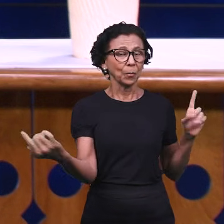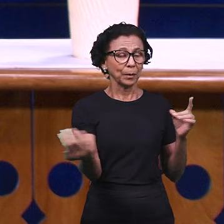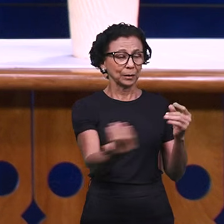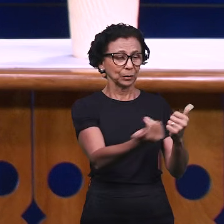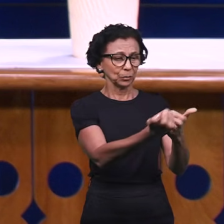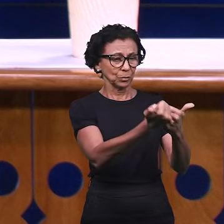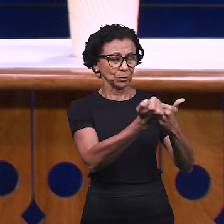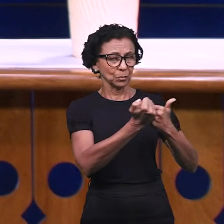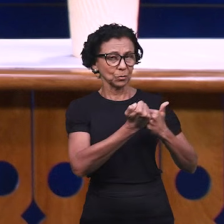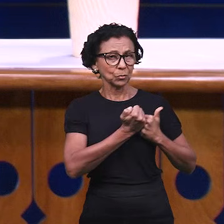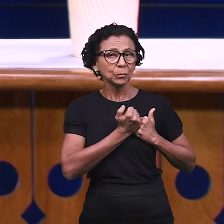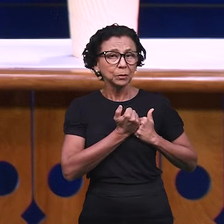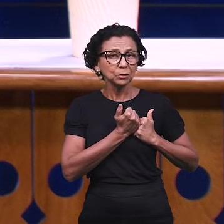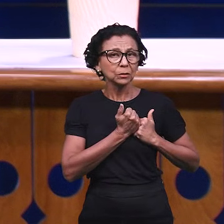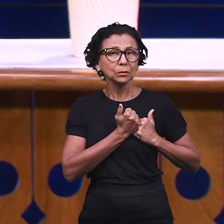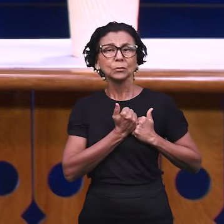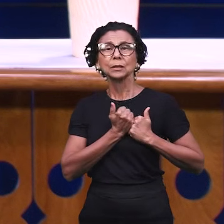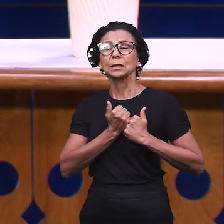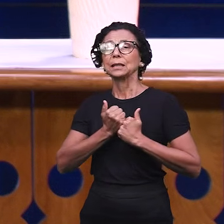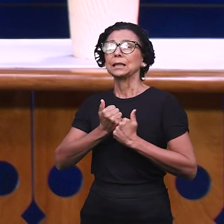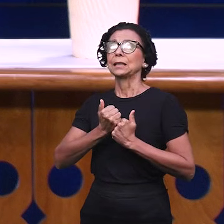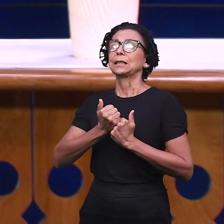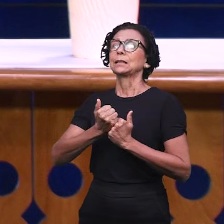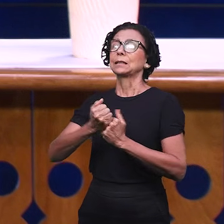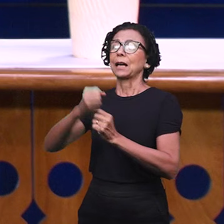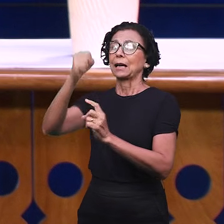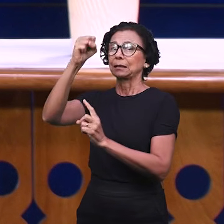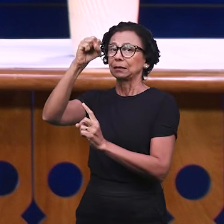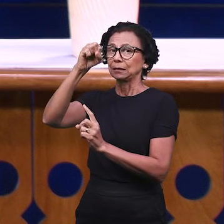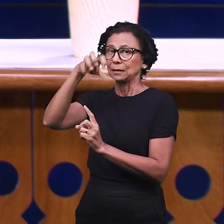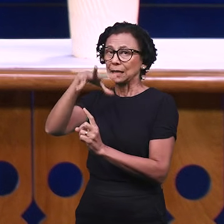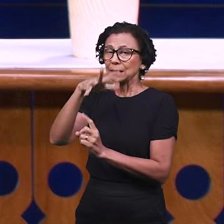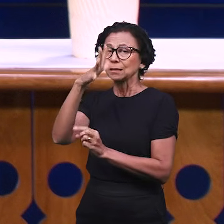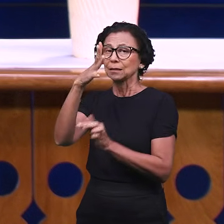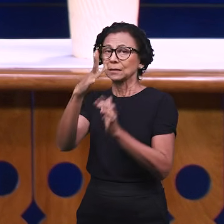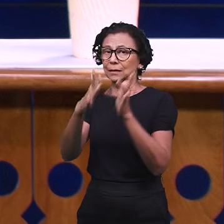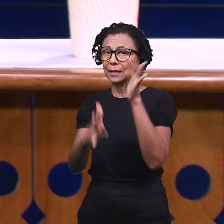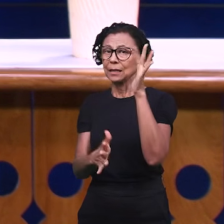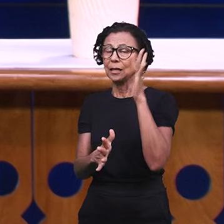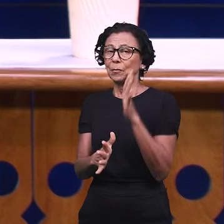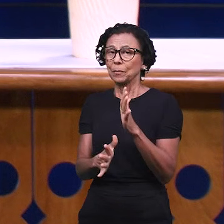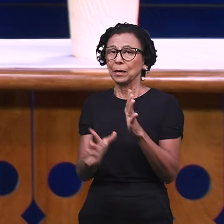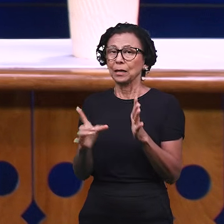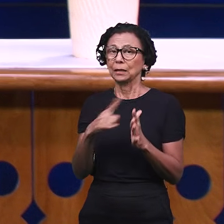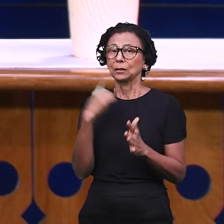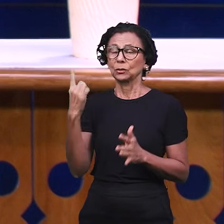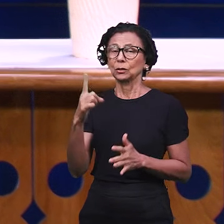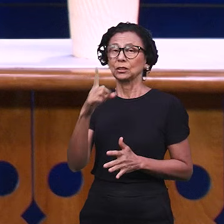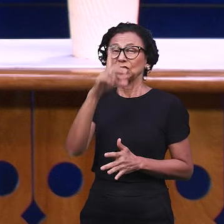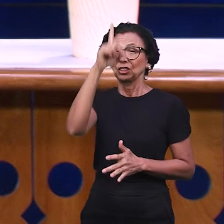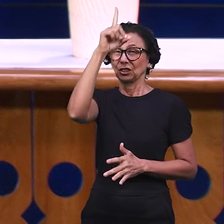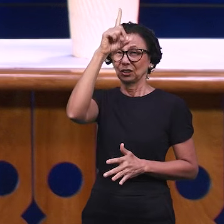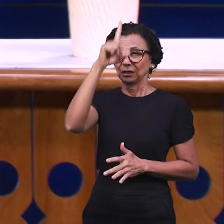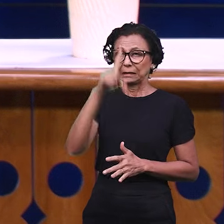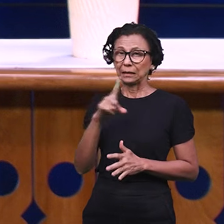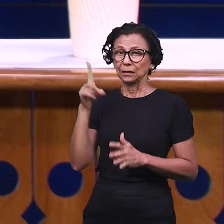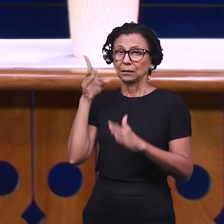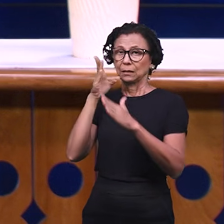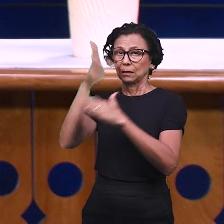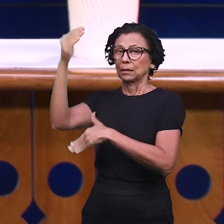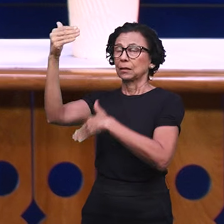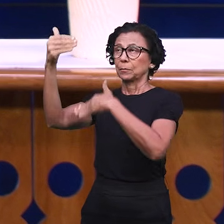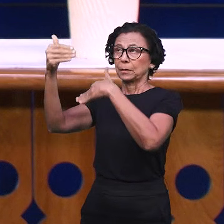sua infinita graça, sua maravilhosa graça, o direito de entrarmos na sua presença, o direito